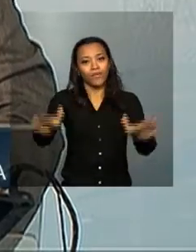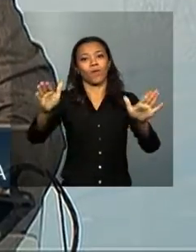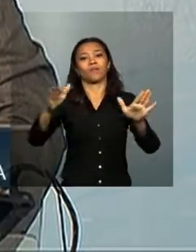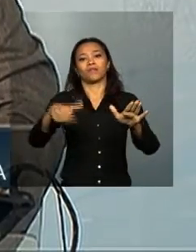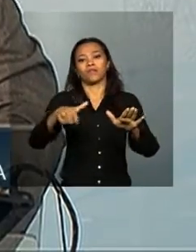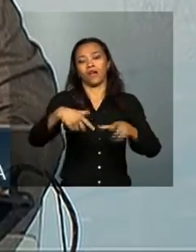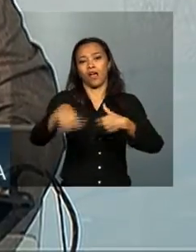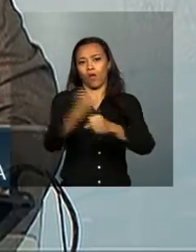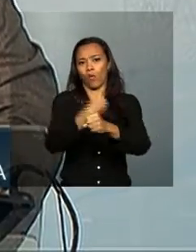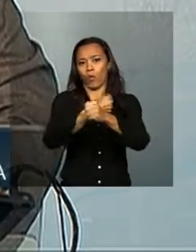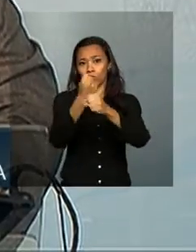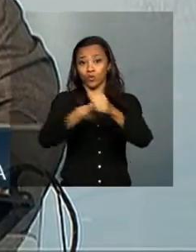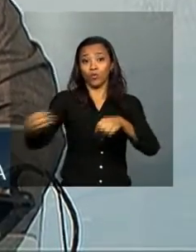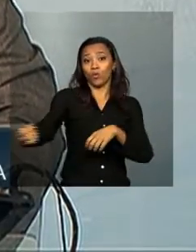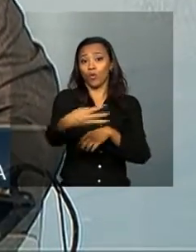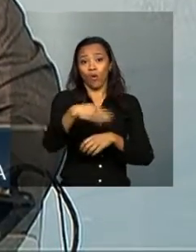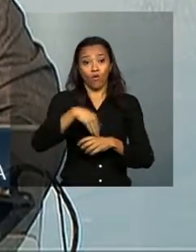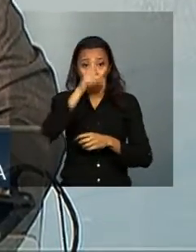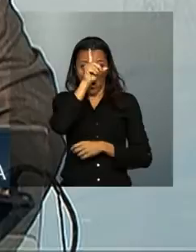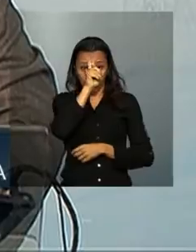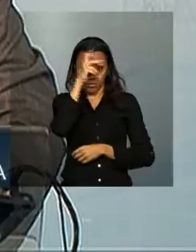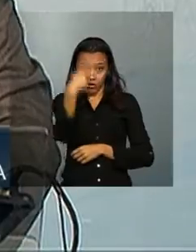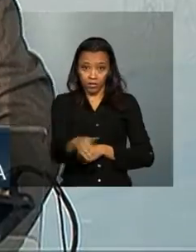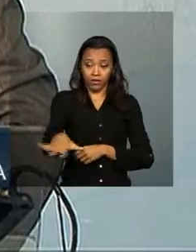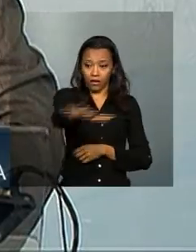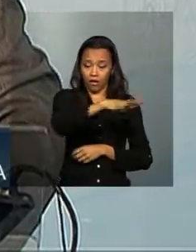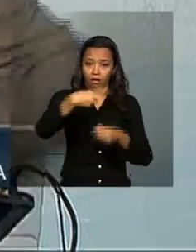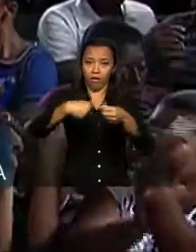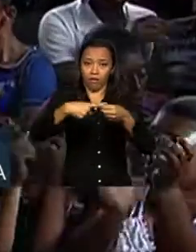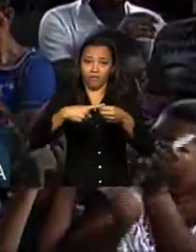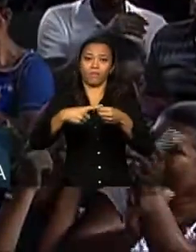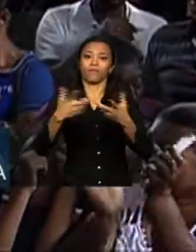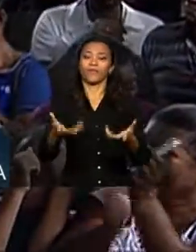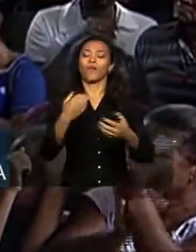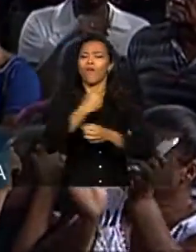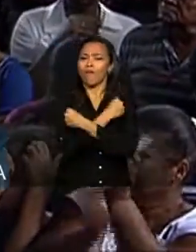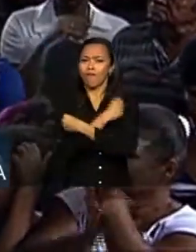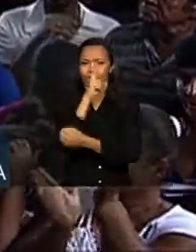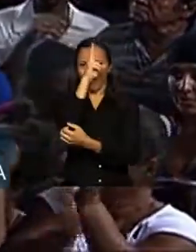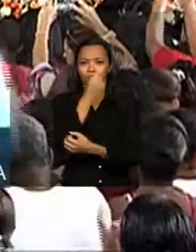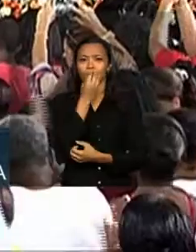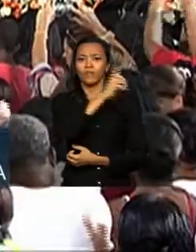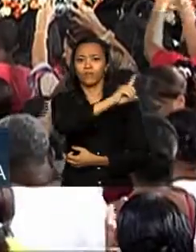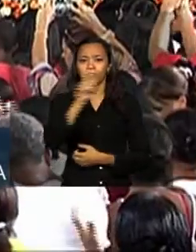novo Hospital Geral da cidade de Feira de Santana. Forte abraço e bom dia.